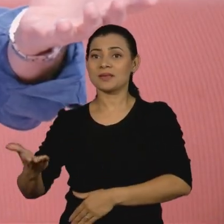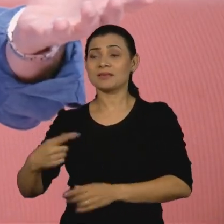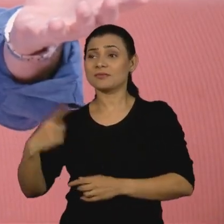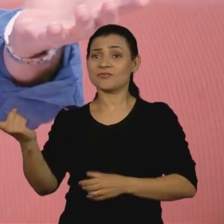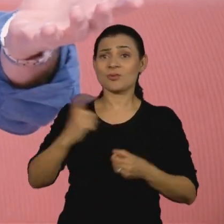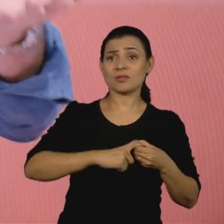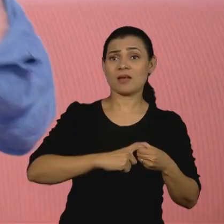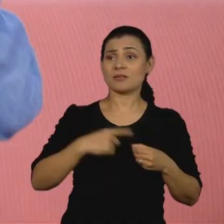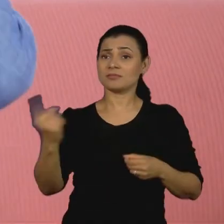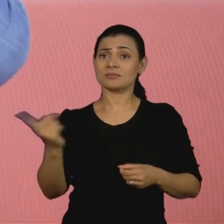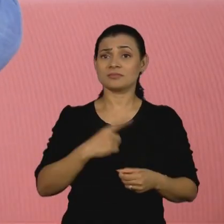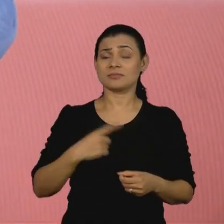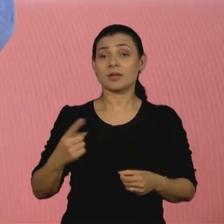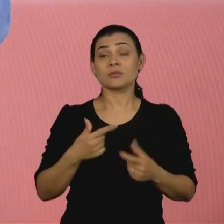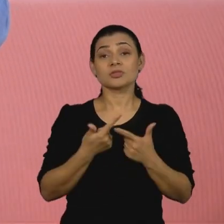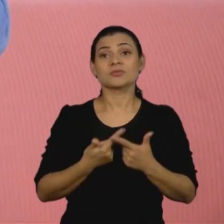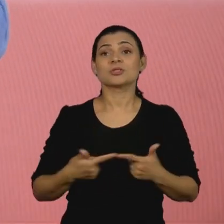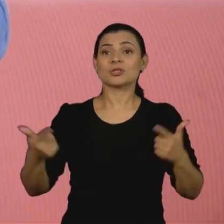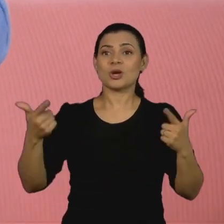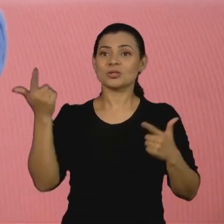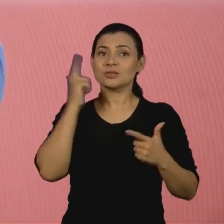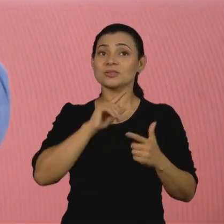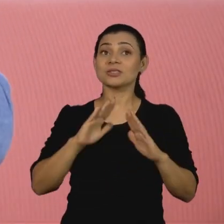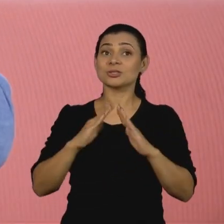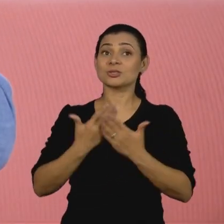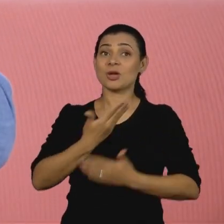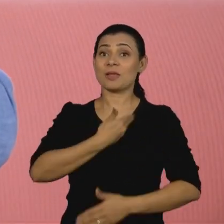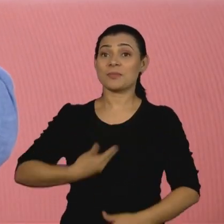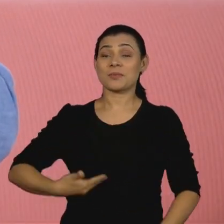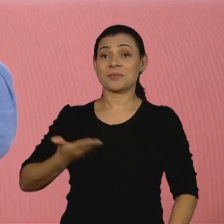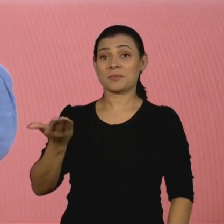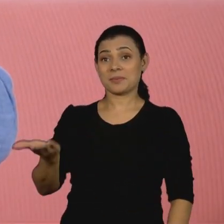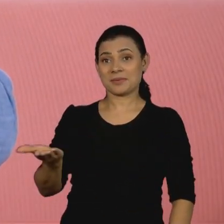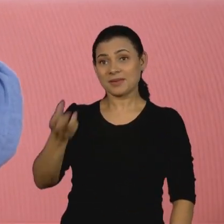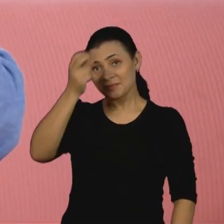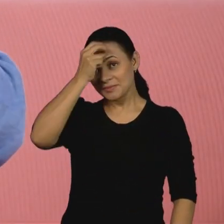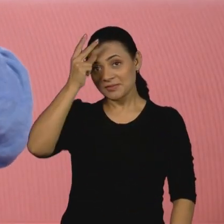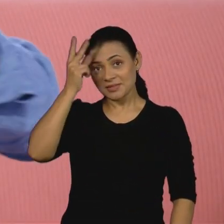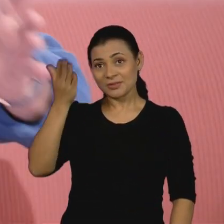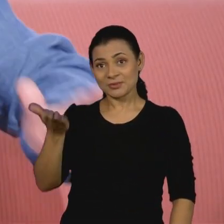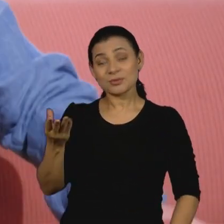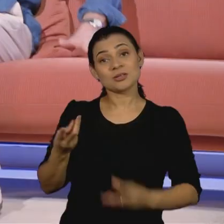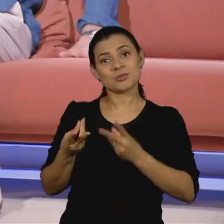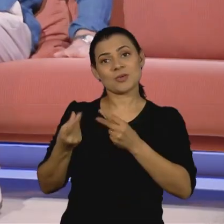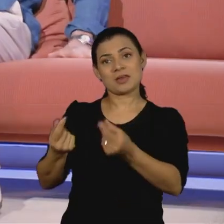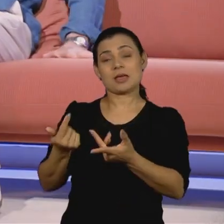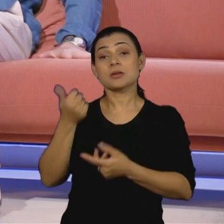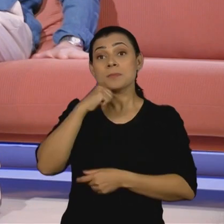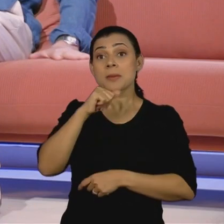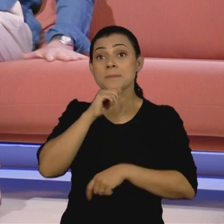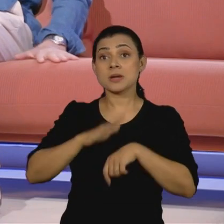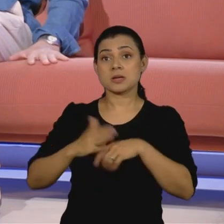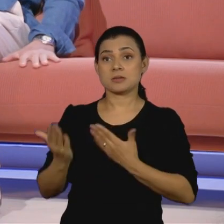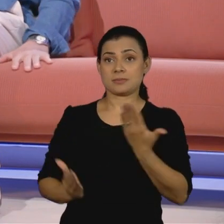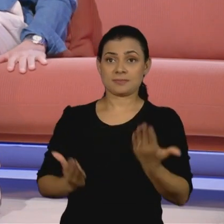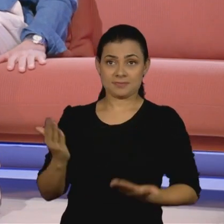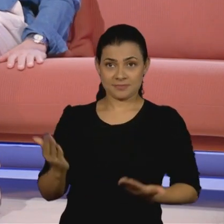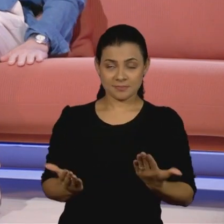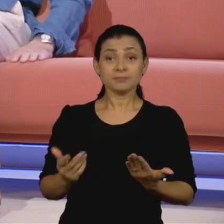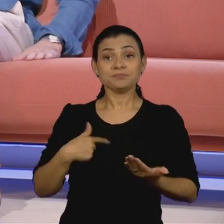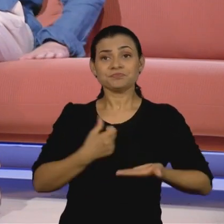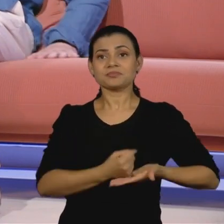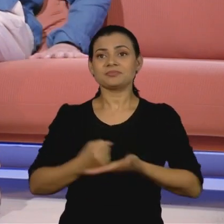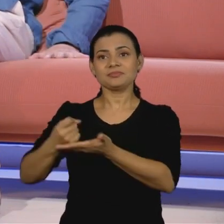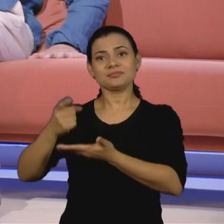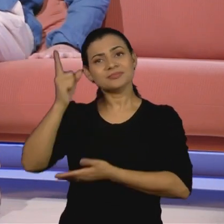então, tive uma sorte danada na vida de ter a escola pública. De qualidade. De qualidade. Minha mãe era empregada e me levava